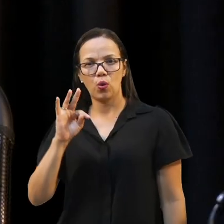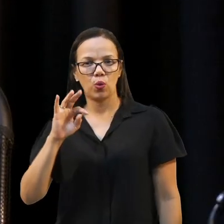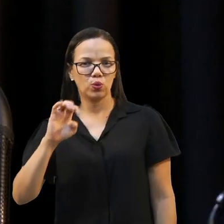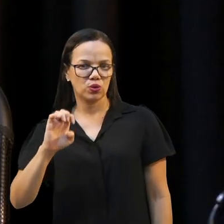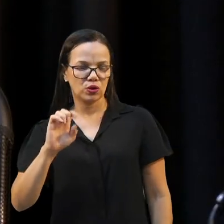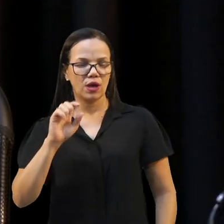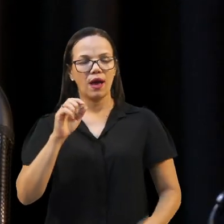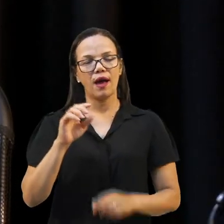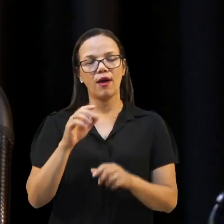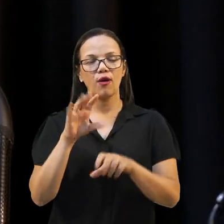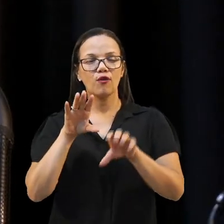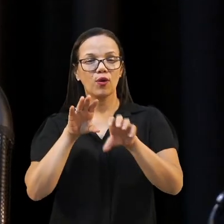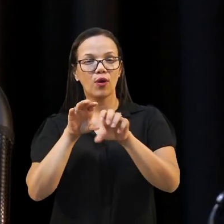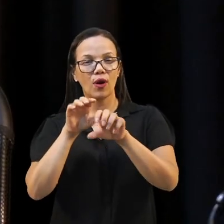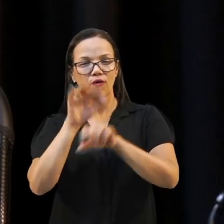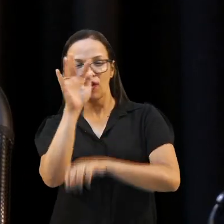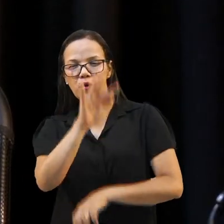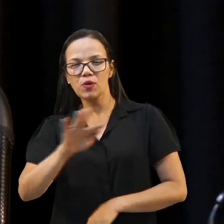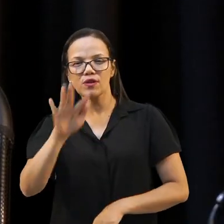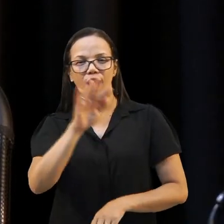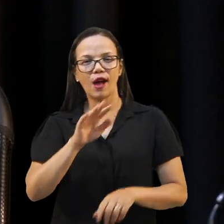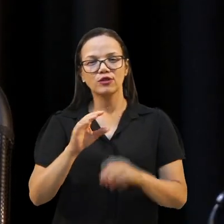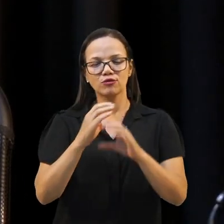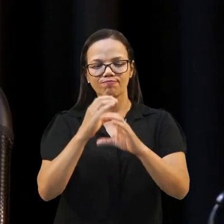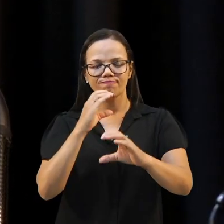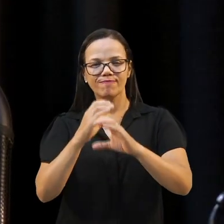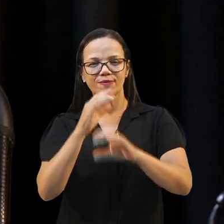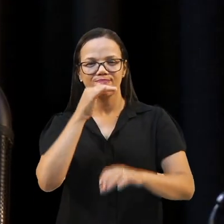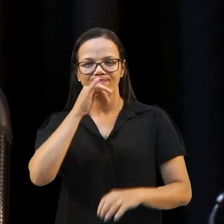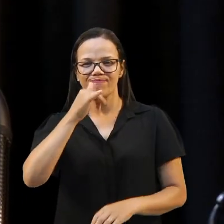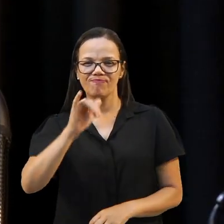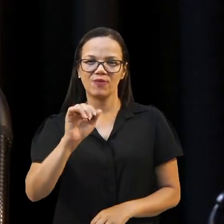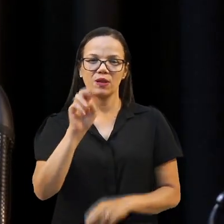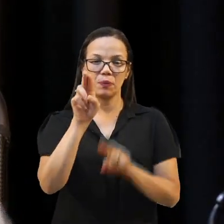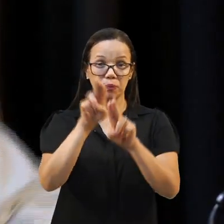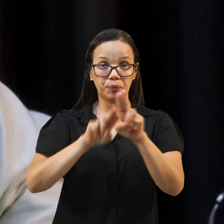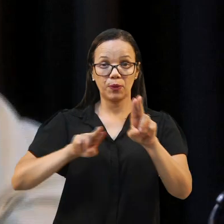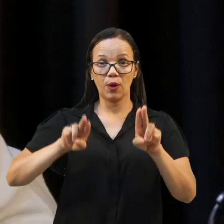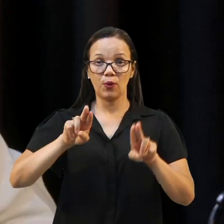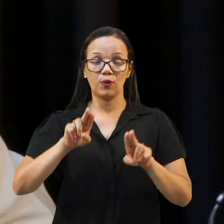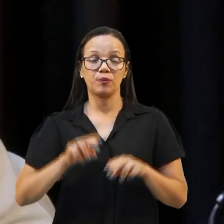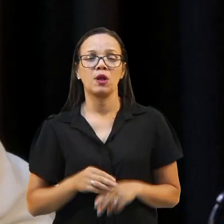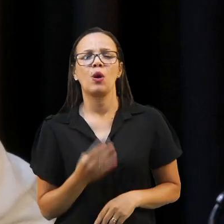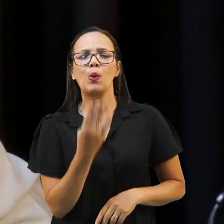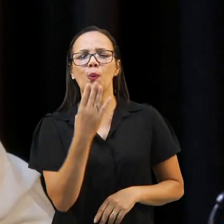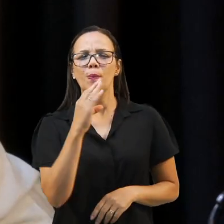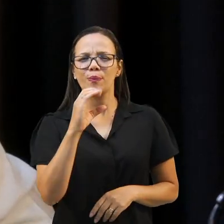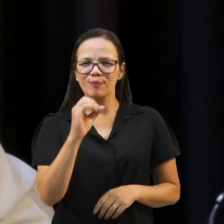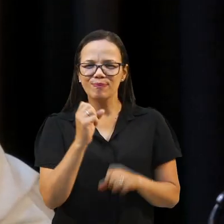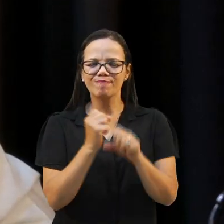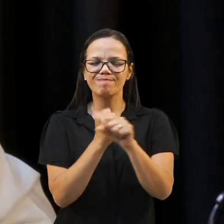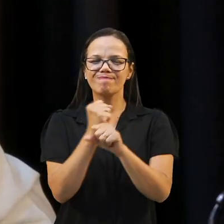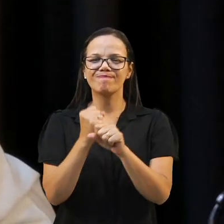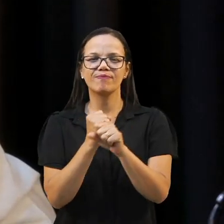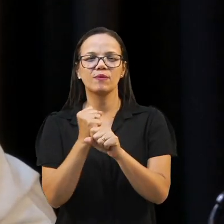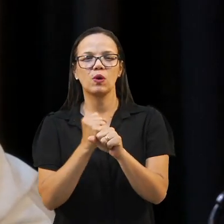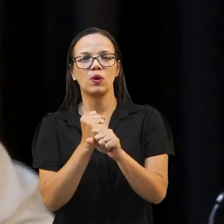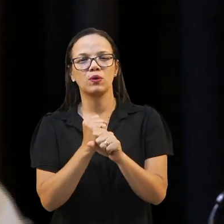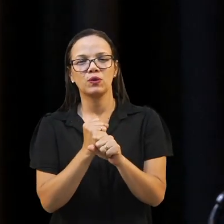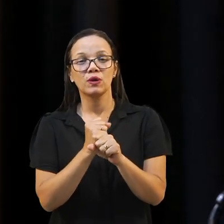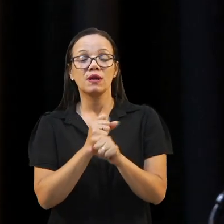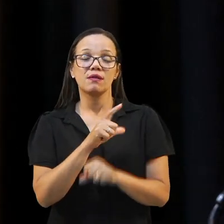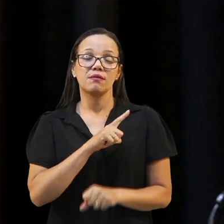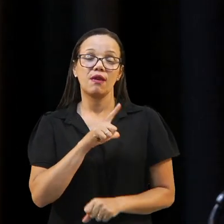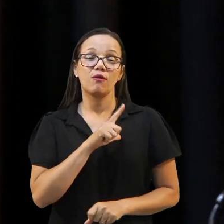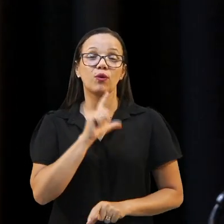de 1974 a 2014. Nestes 40 anos, ele foi, entre